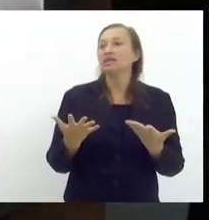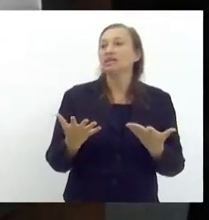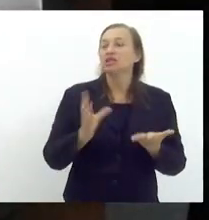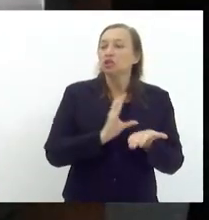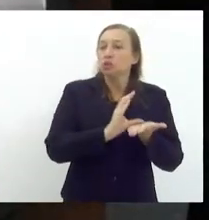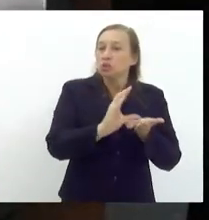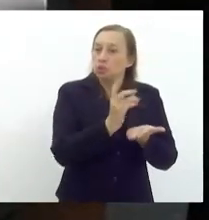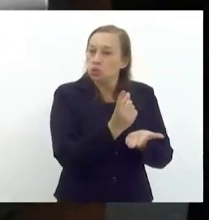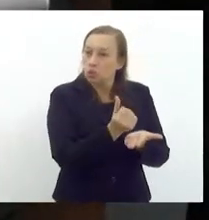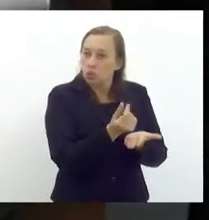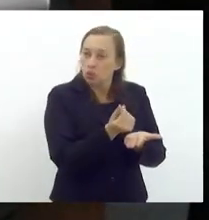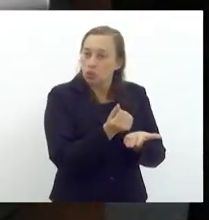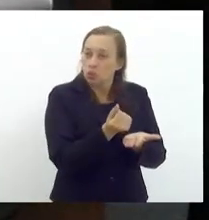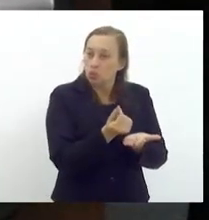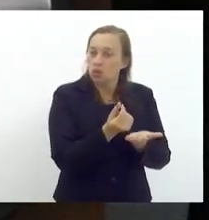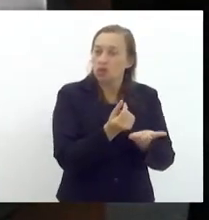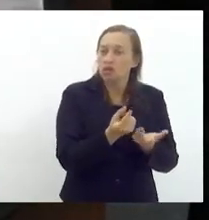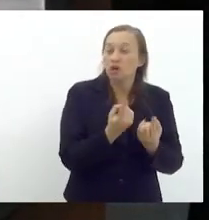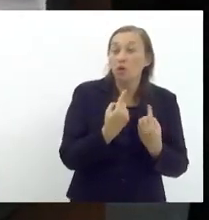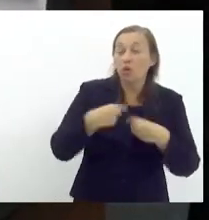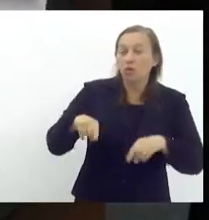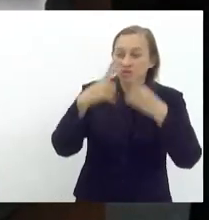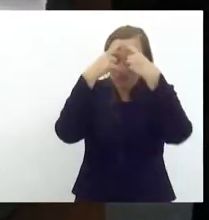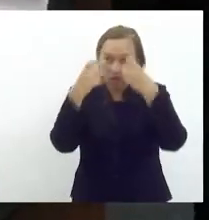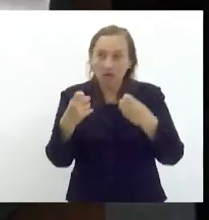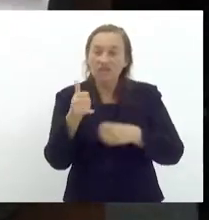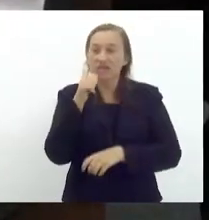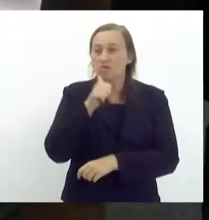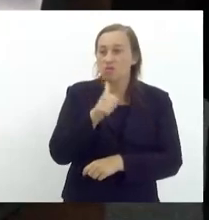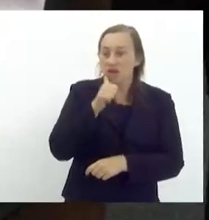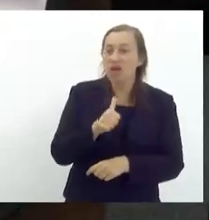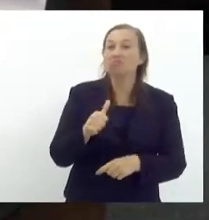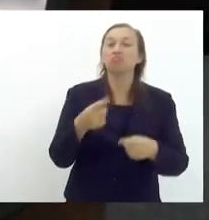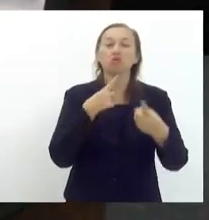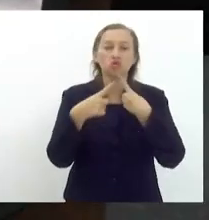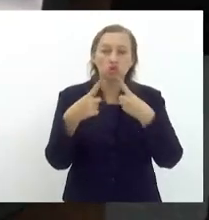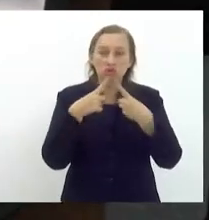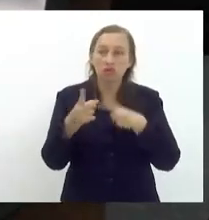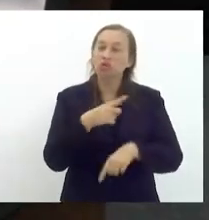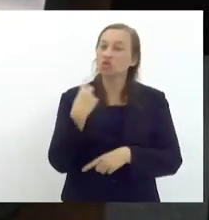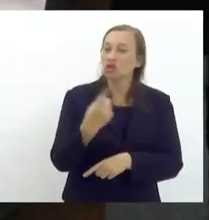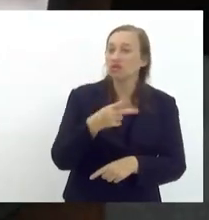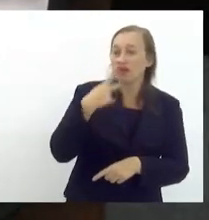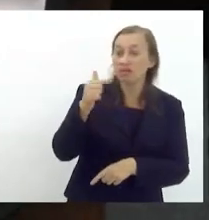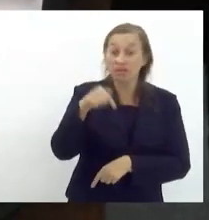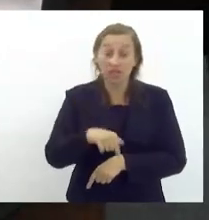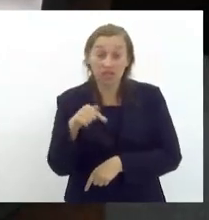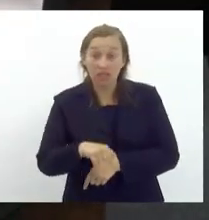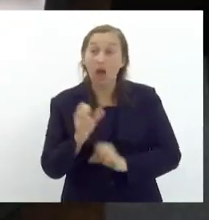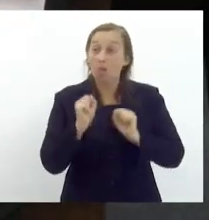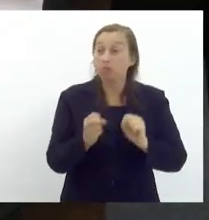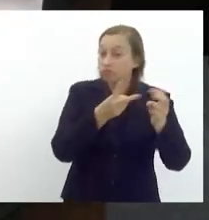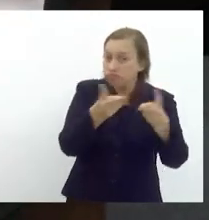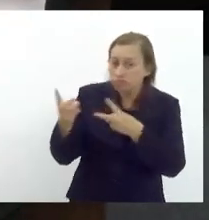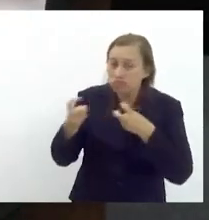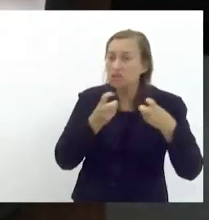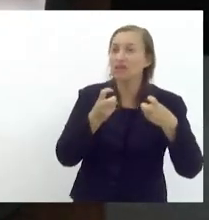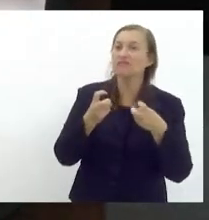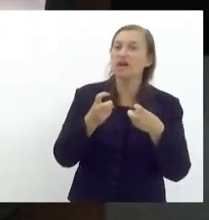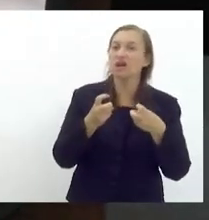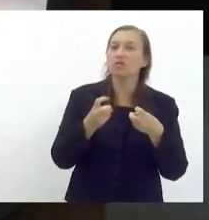recursos para o combate a violência contra mulher esse foi um debate que nós trouxemos aqui pude observar que